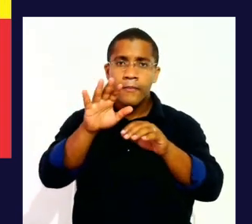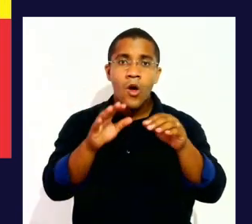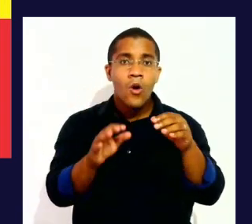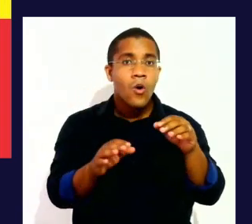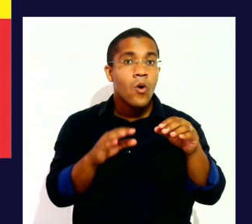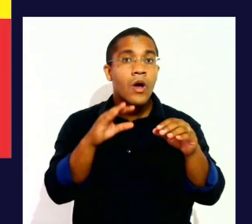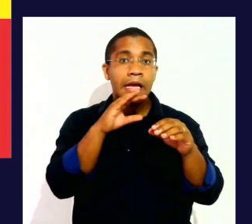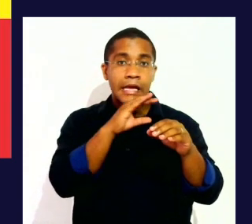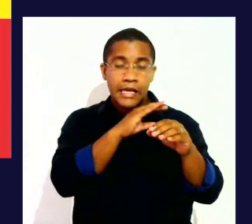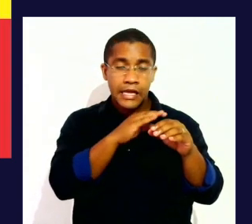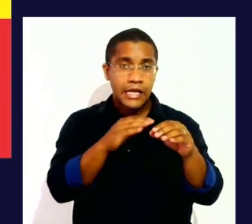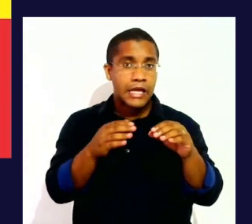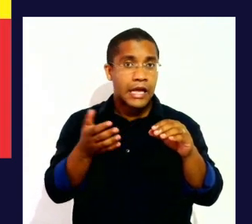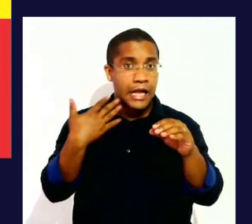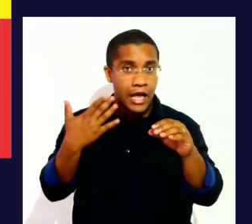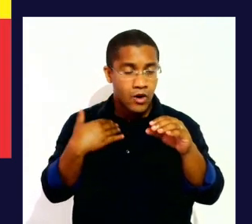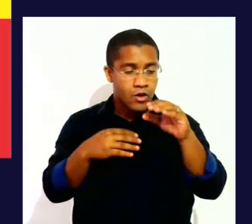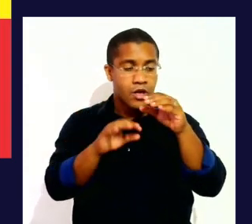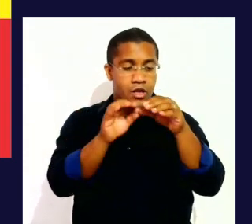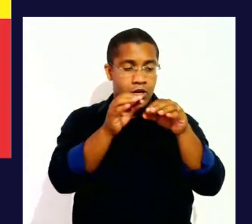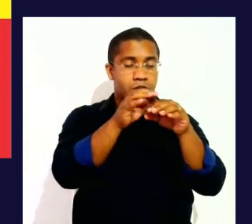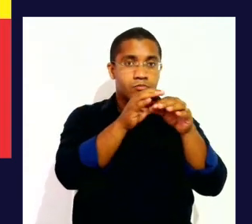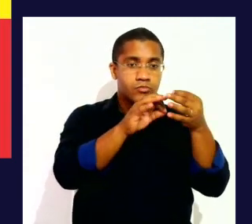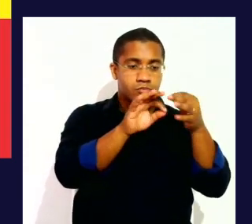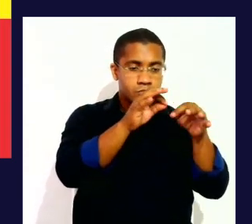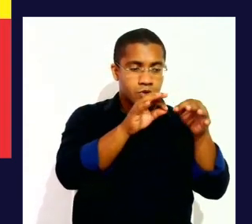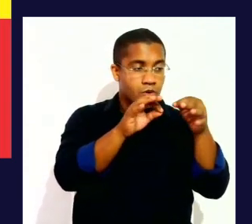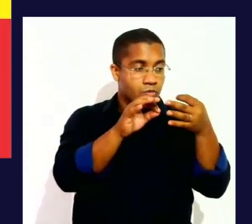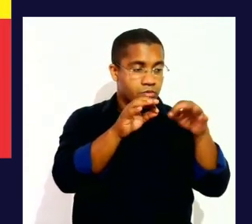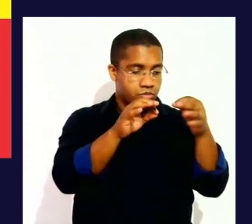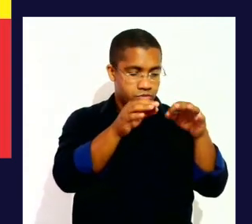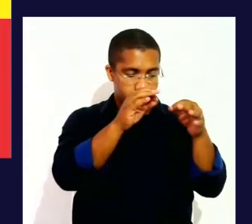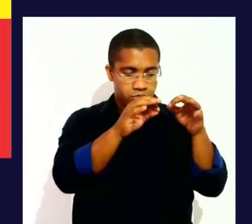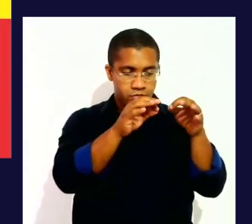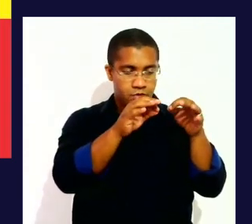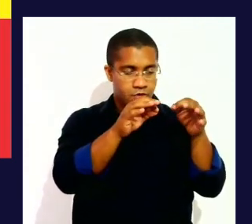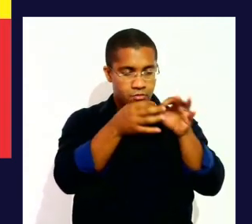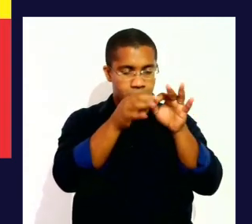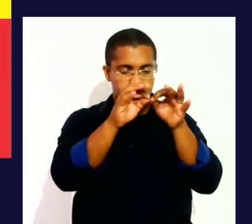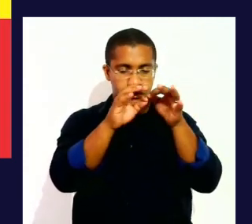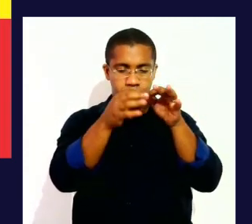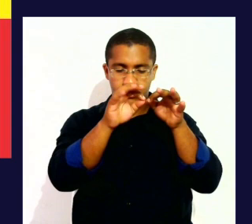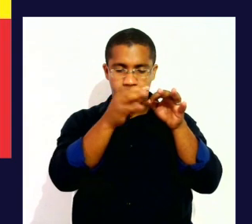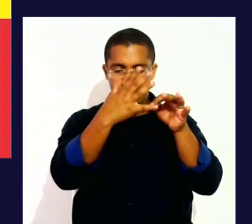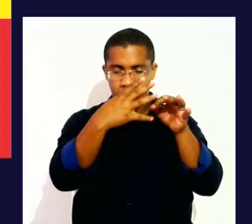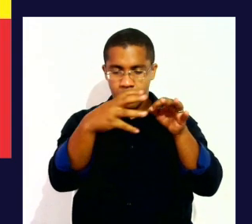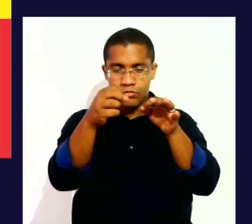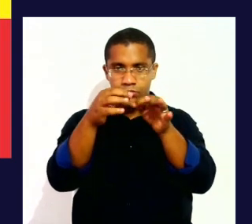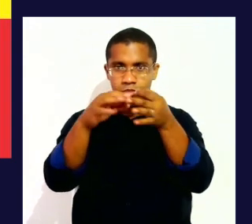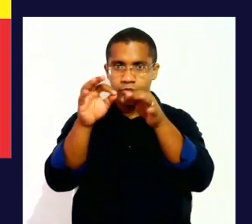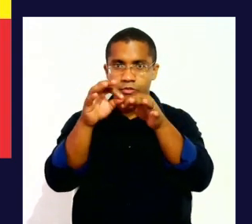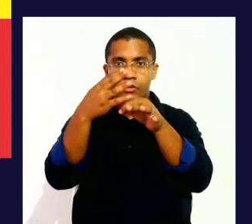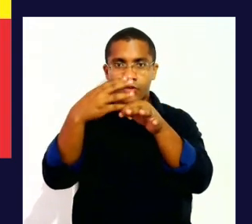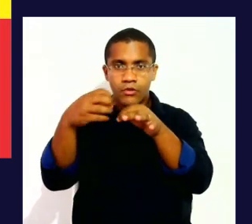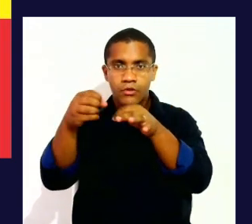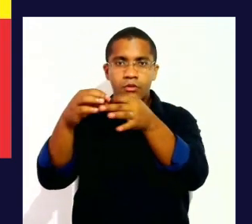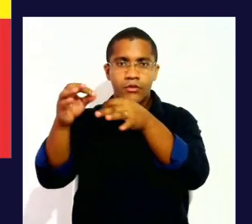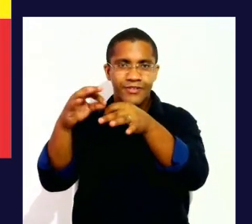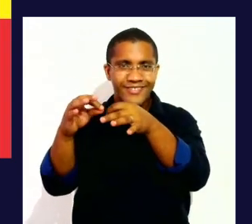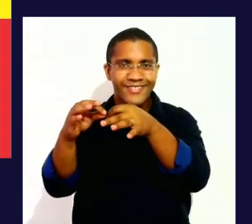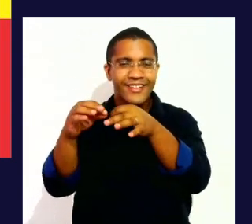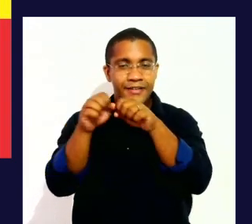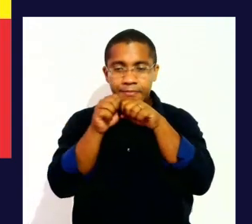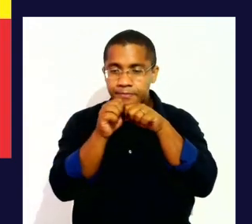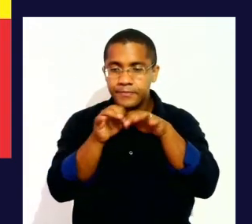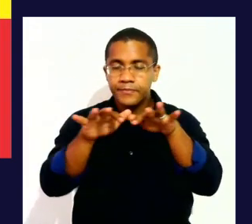calor ele vai ser transmitido de molécula a molécula, porque quando se fala de propagação de calor, quer dizer